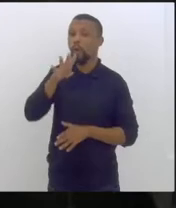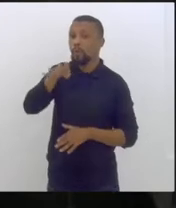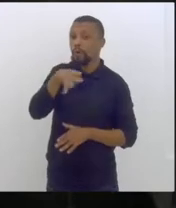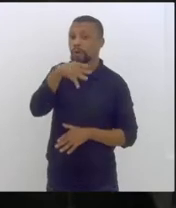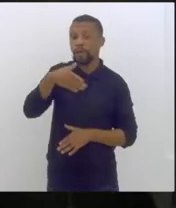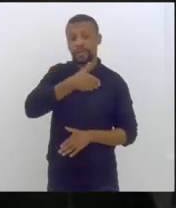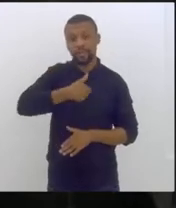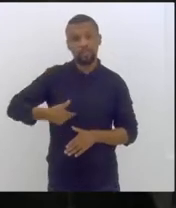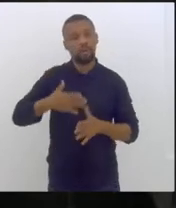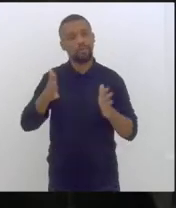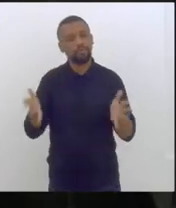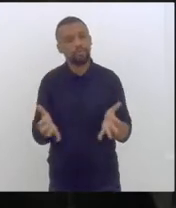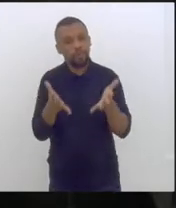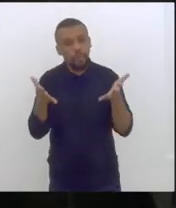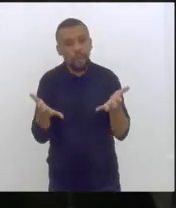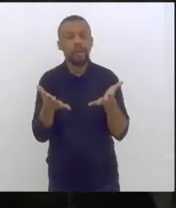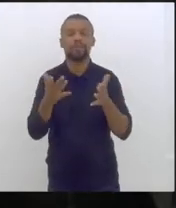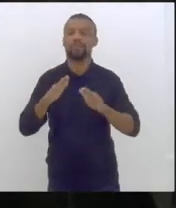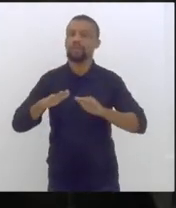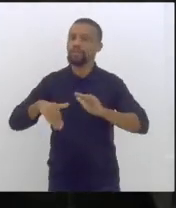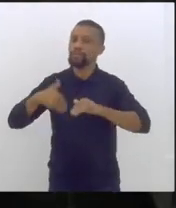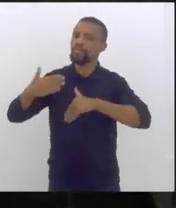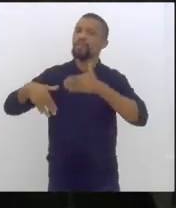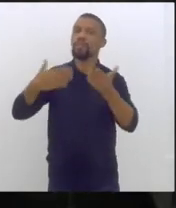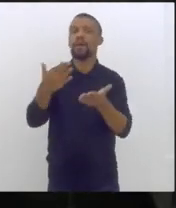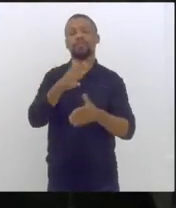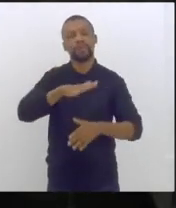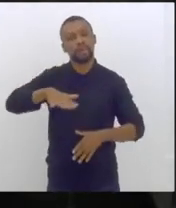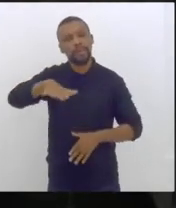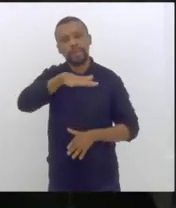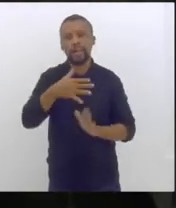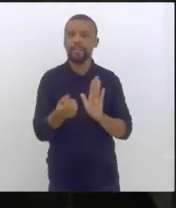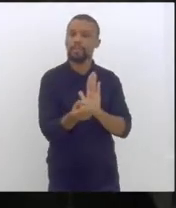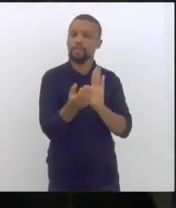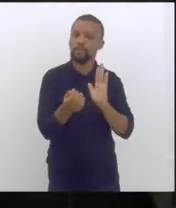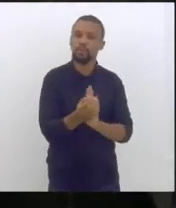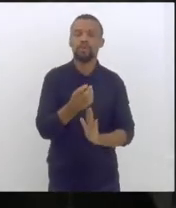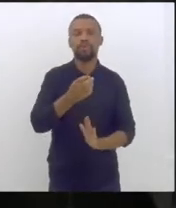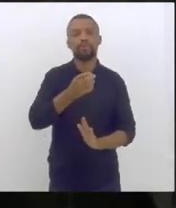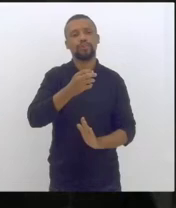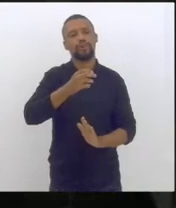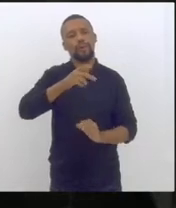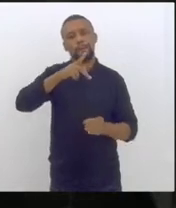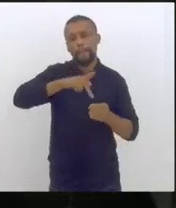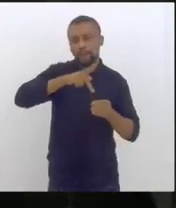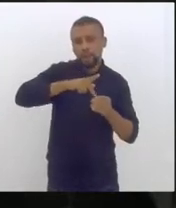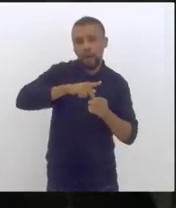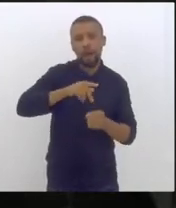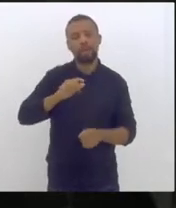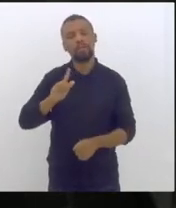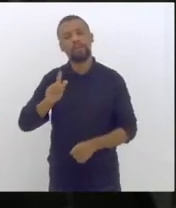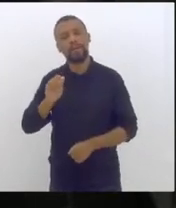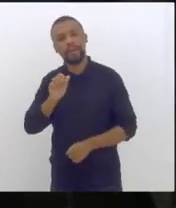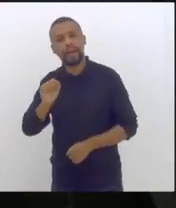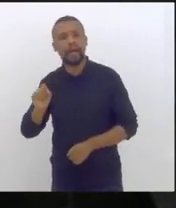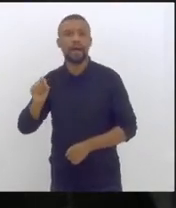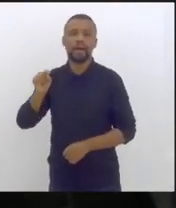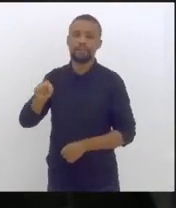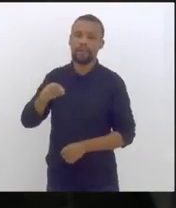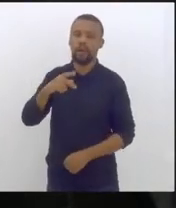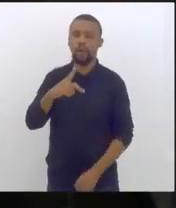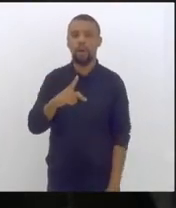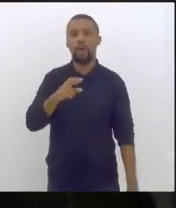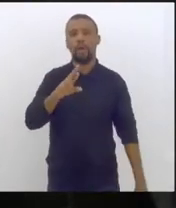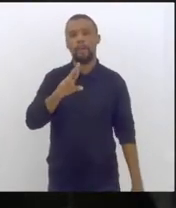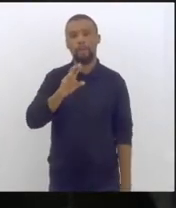Estadual de fomento e desenvolvimento das áreas produtoras de petróleo e gás pro Petro e